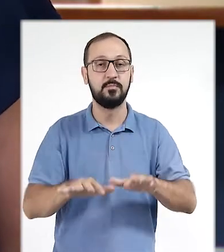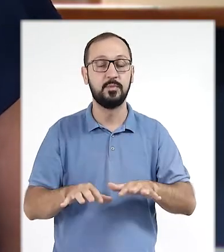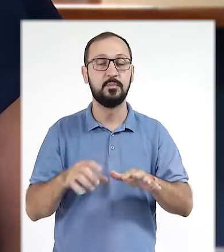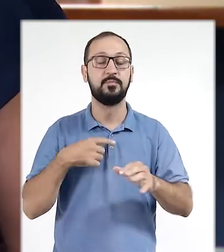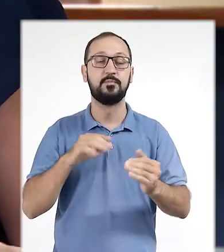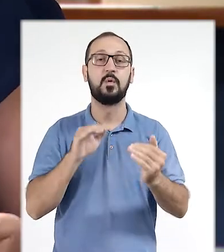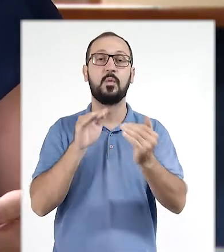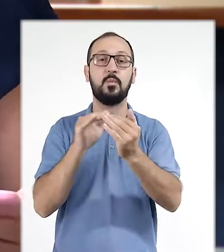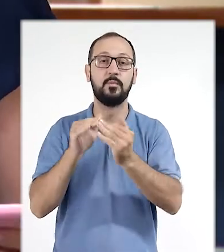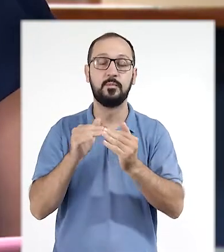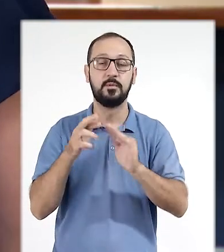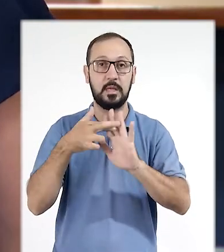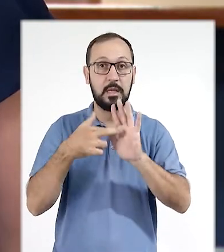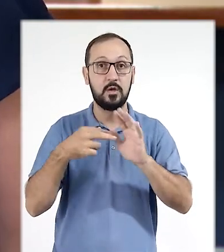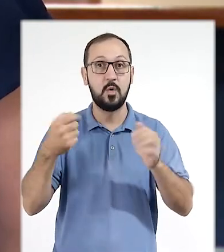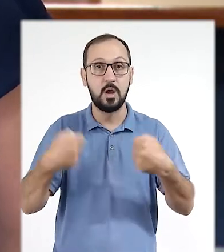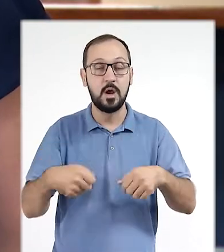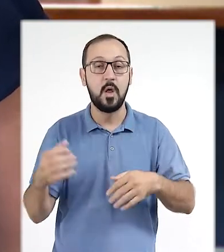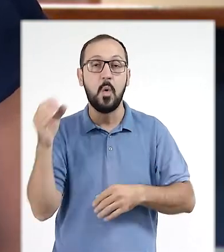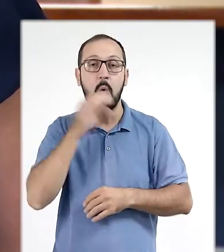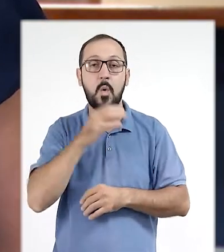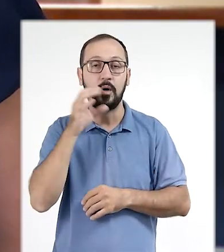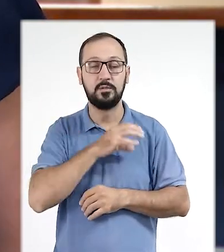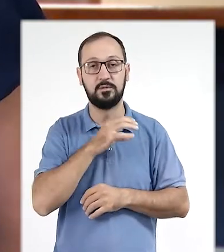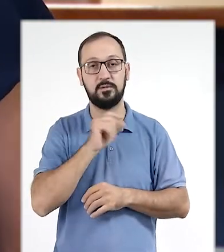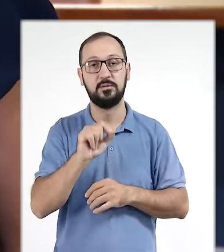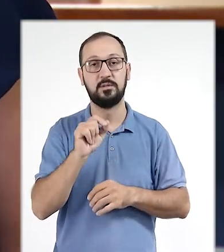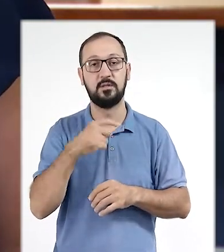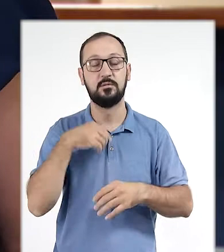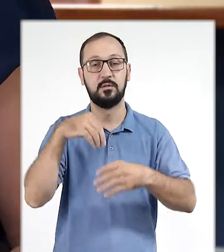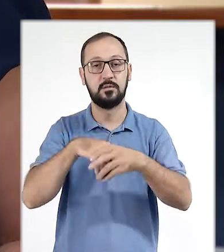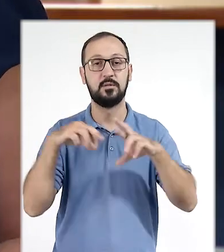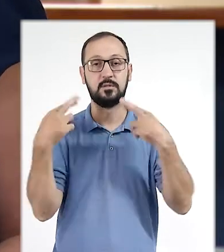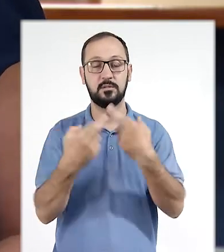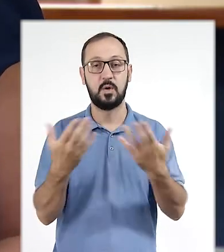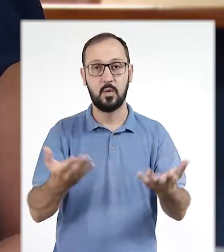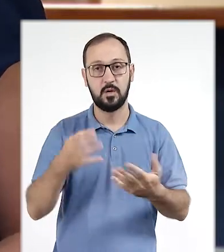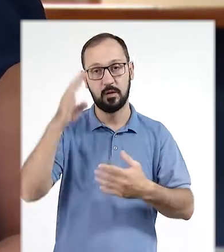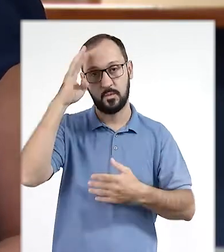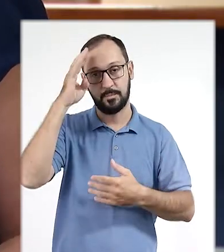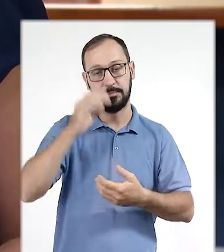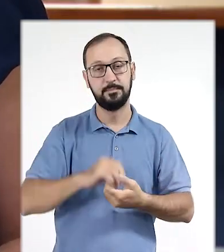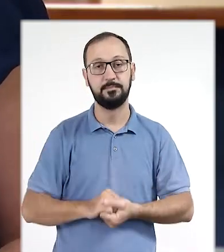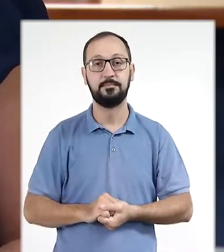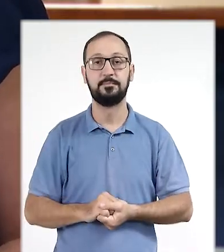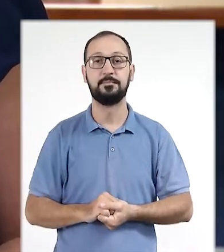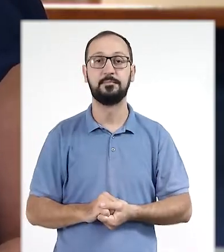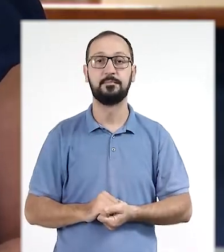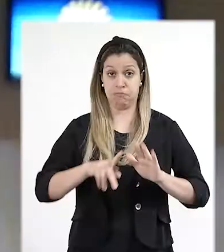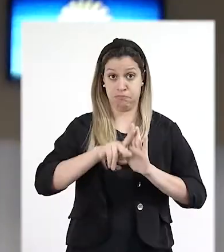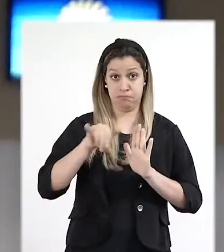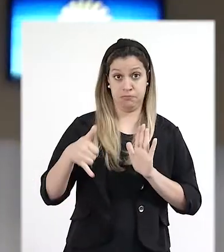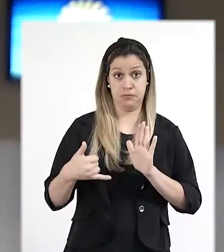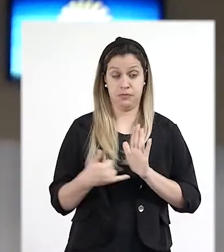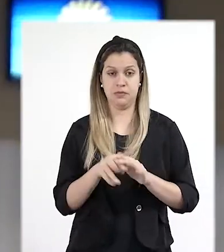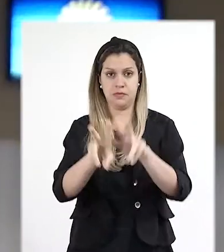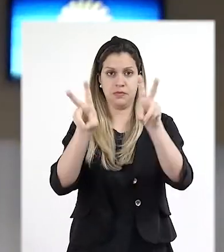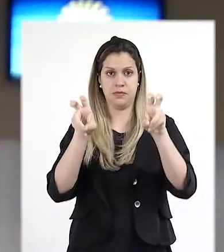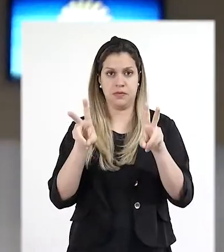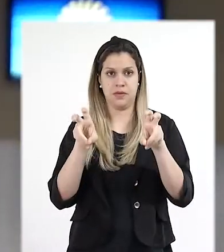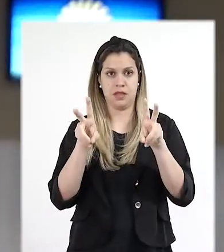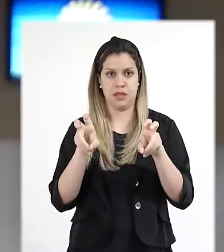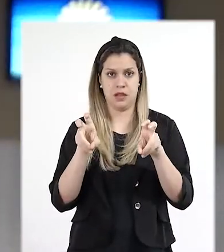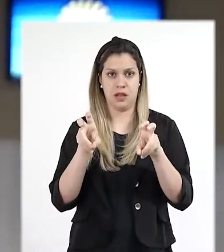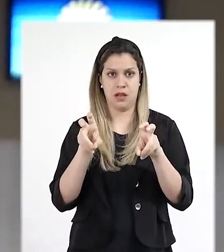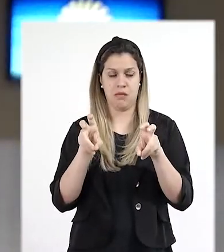em plenário, seguindo o regime de urgência em votação na sessão dessa quarta-feira. O projeto